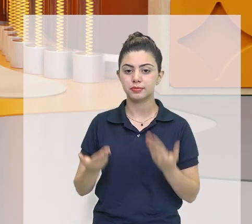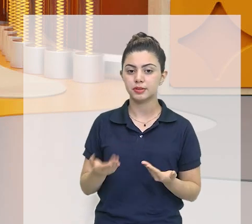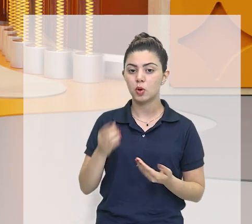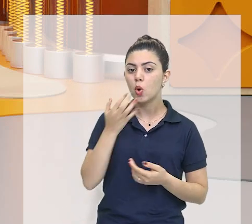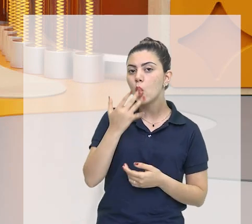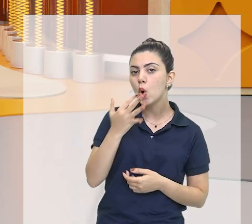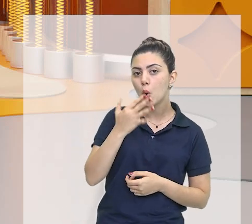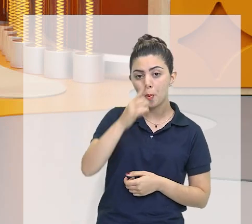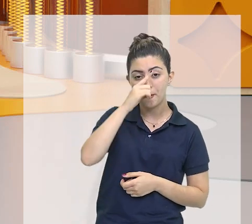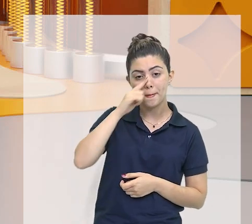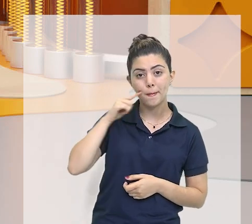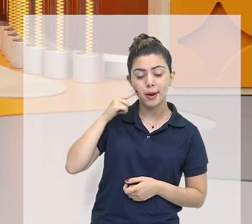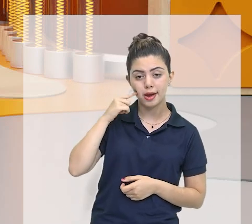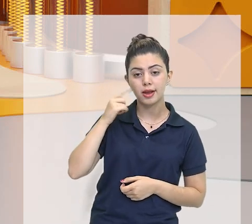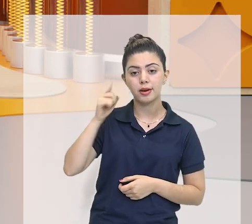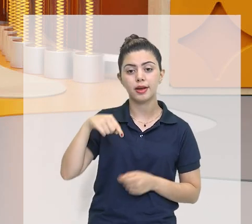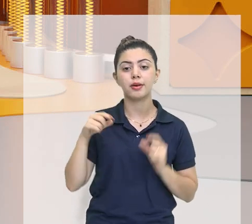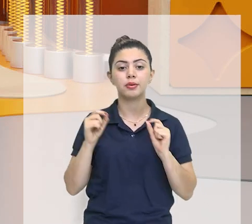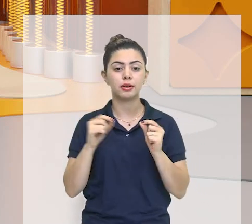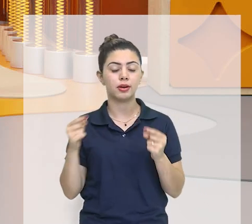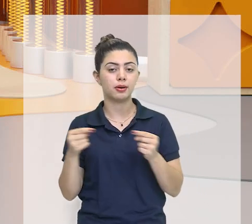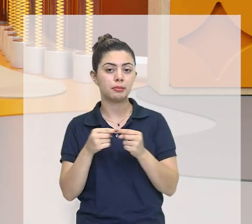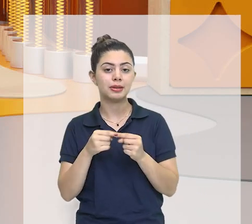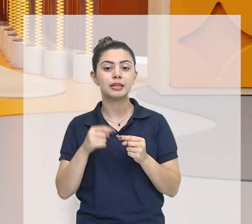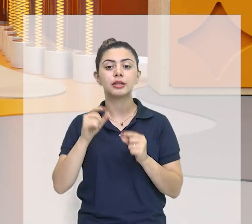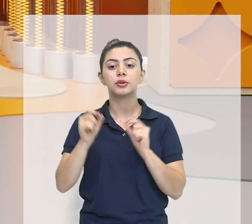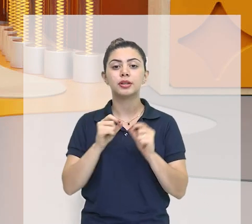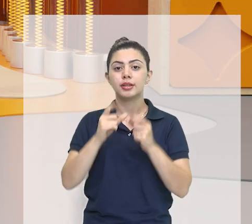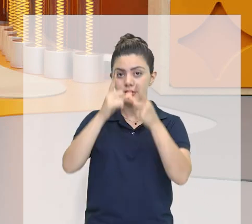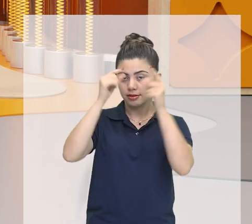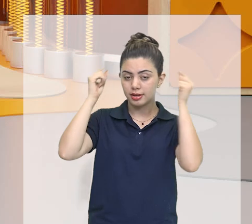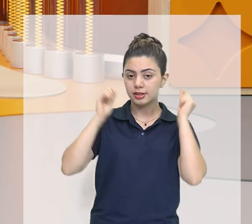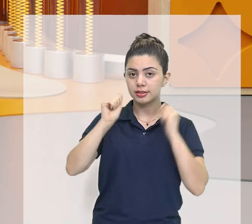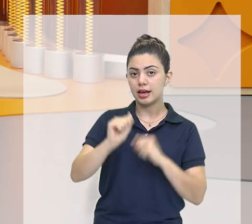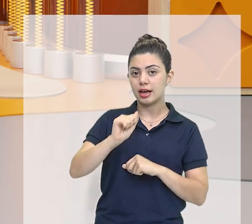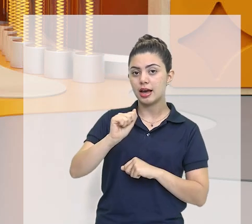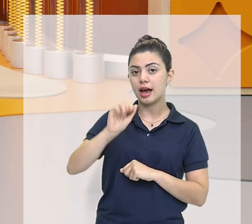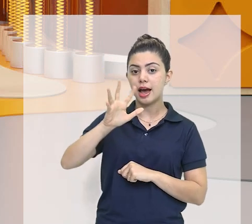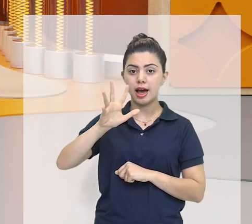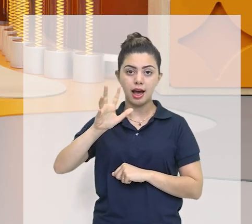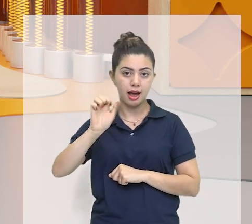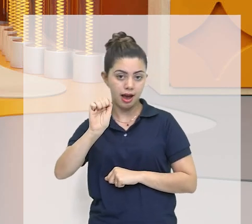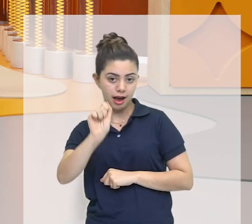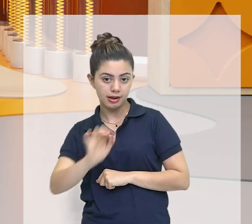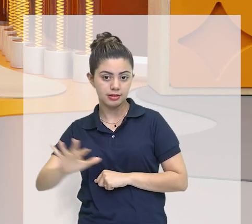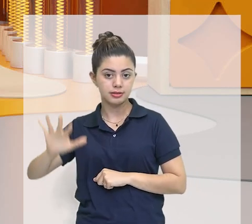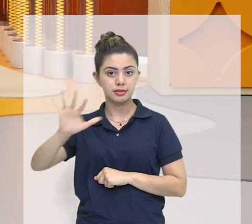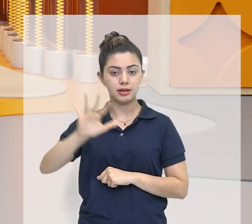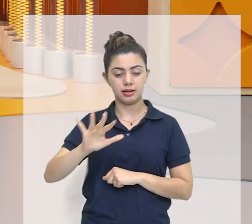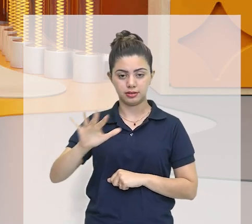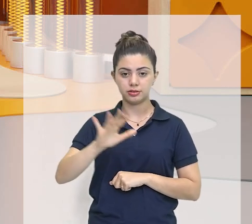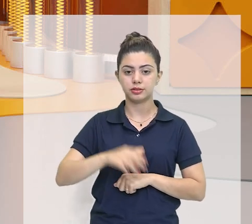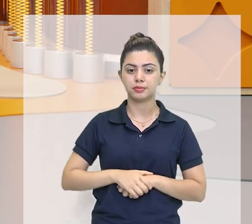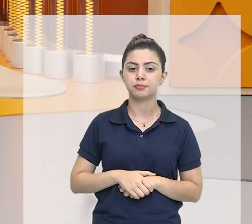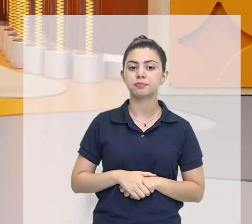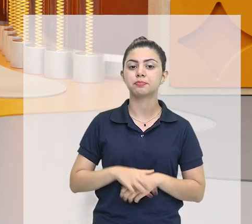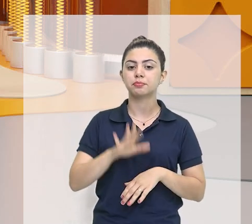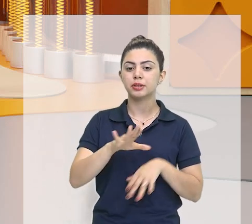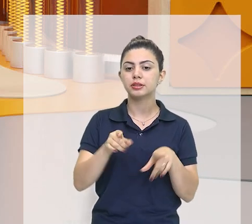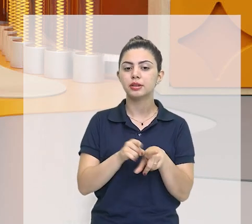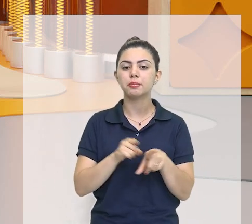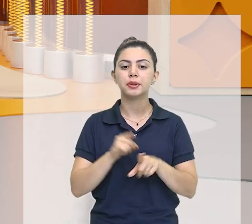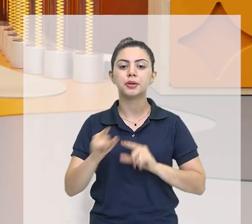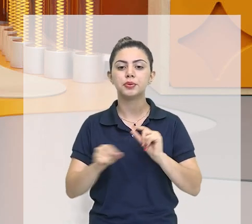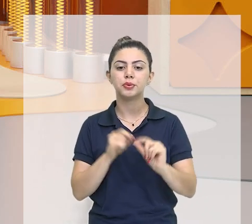em amarelo, nós temos, então, a Grécia asiática ou a Grécia oriental. Temos, então, aqui, né, nessa parte muito